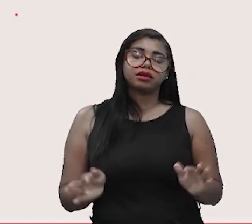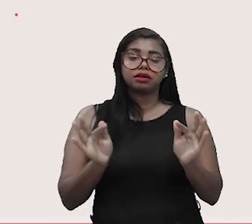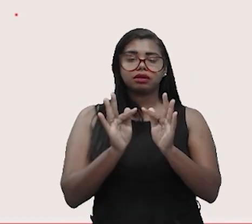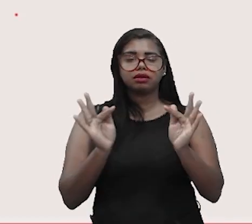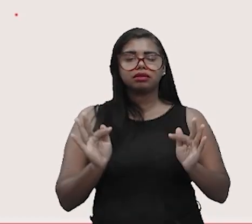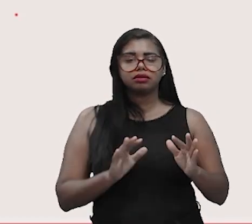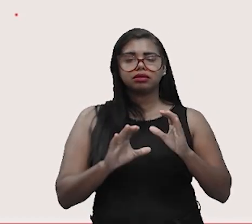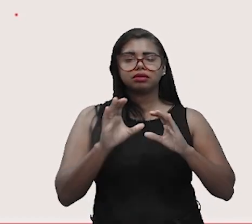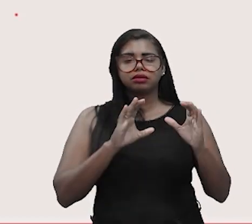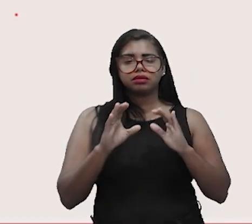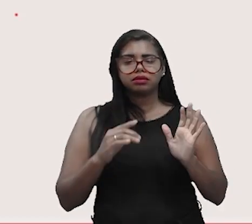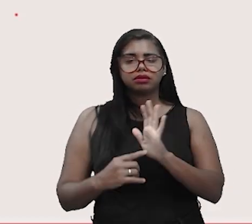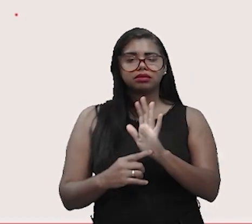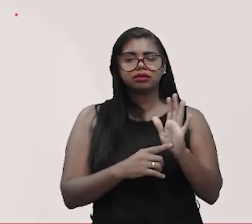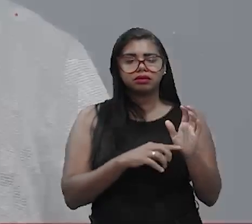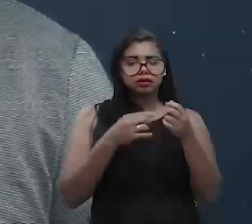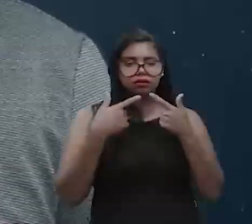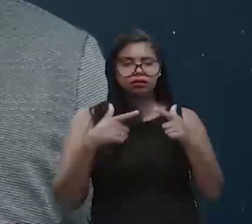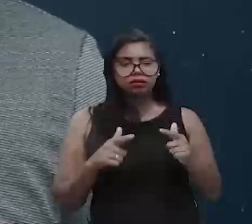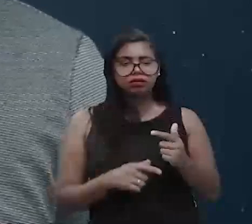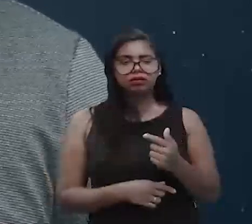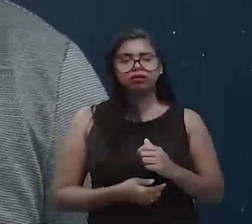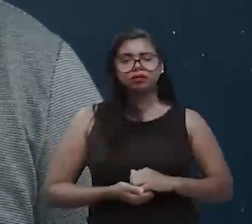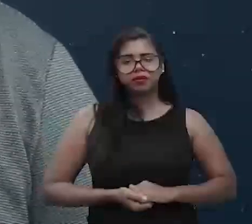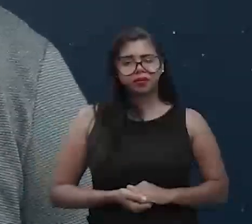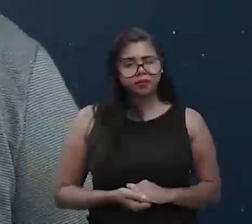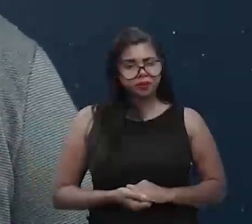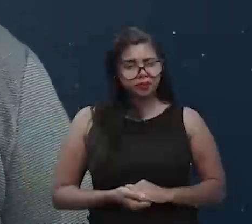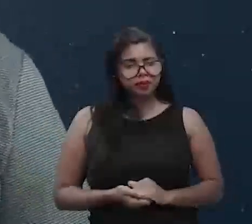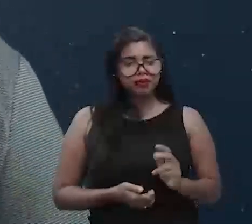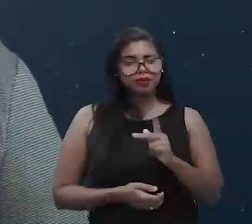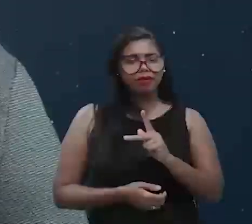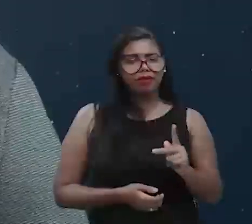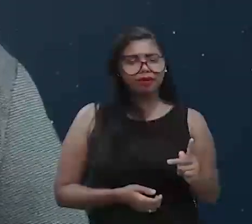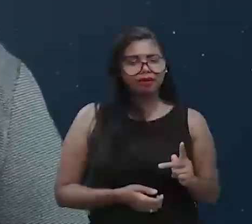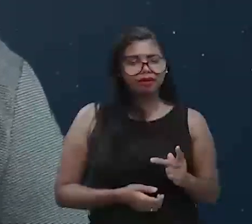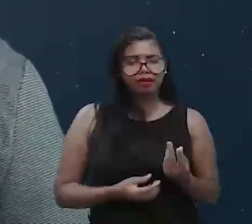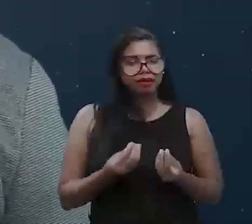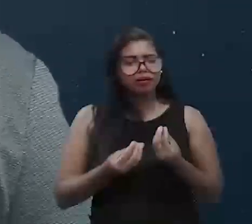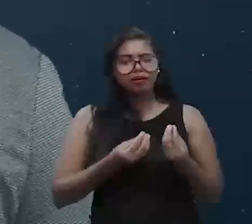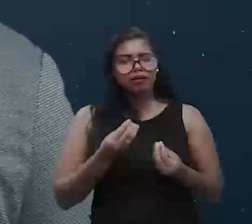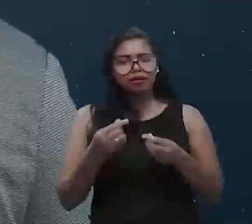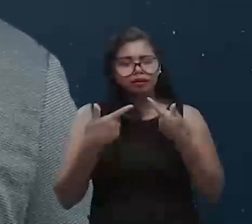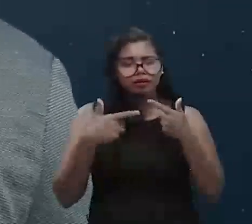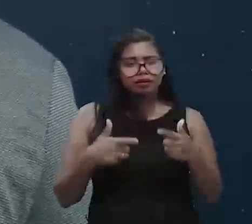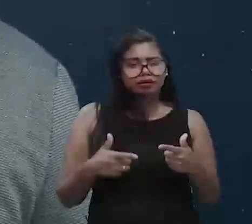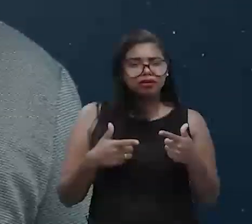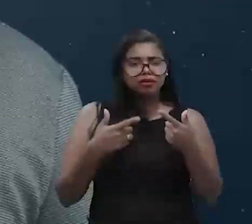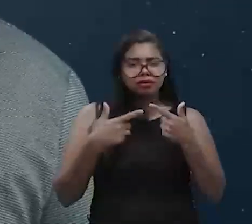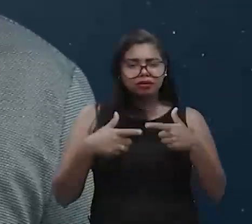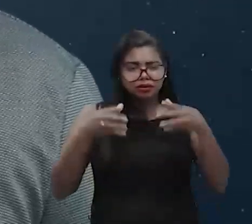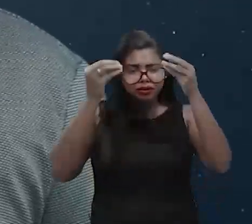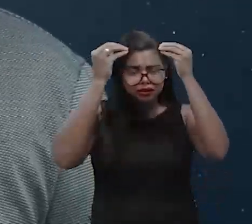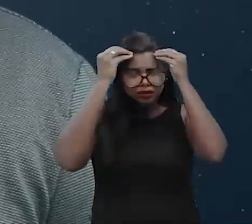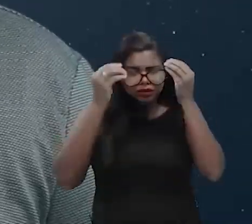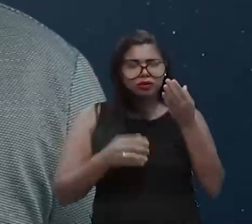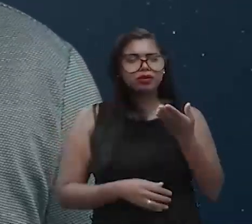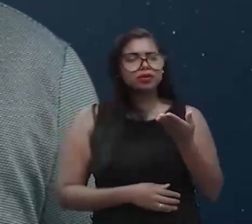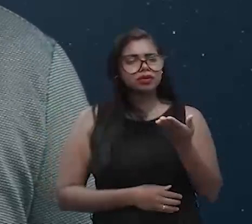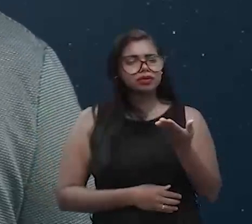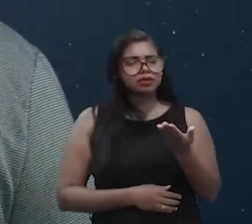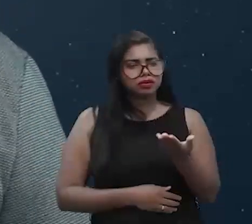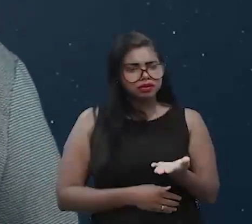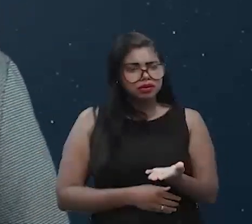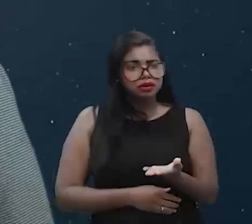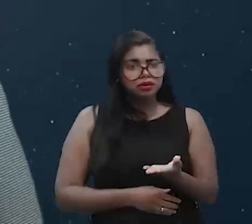comunicativa aí, uma função de linguagem. Professor Eduardo, que função de linguagem seria essa aí quando ele diz você está sendo